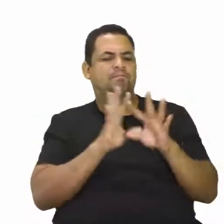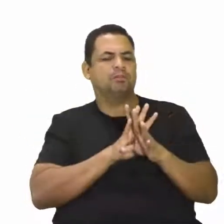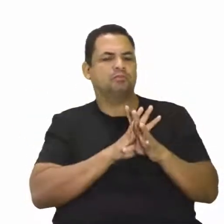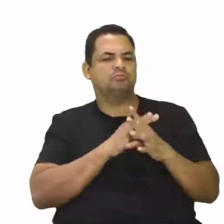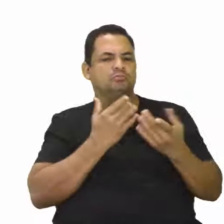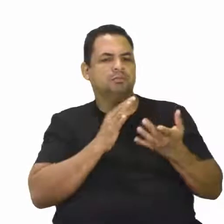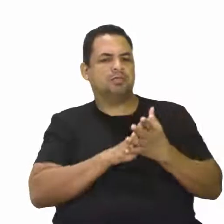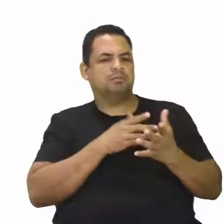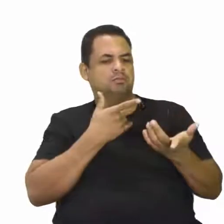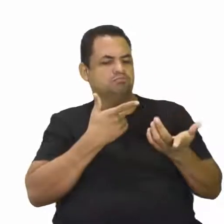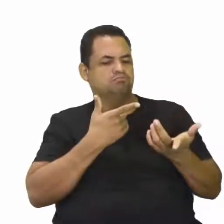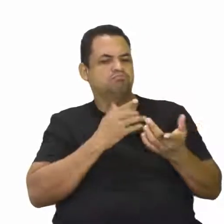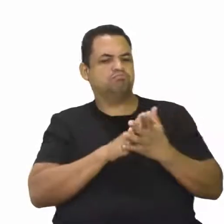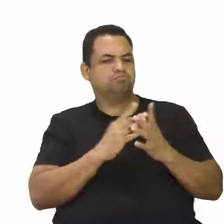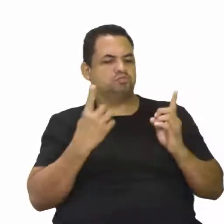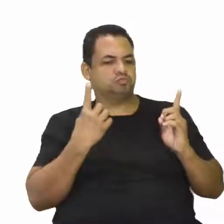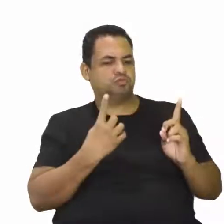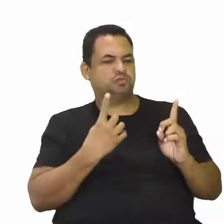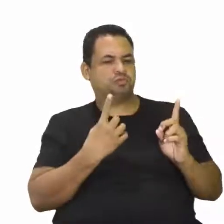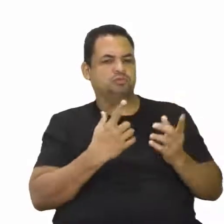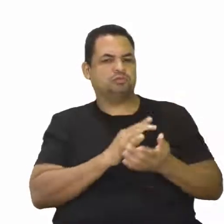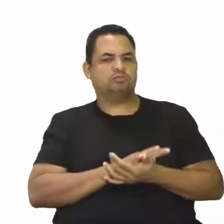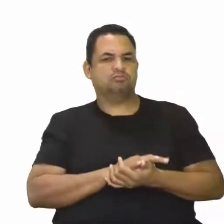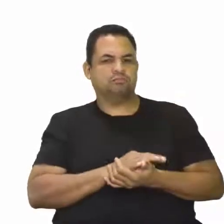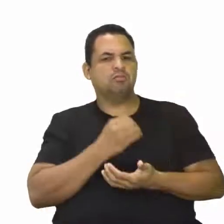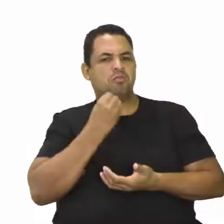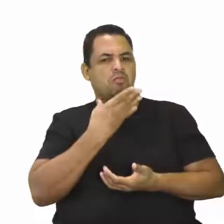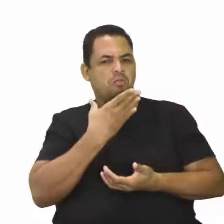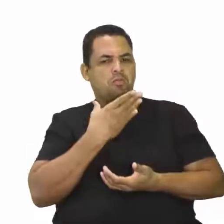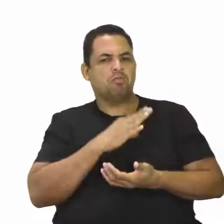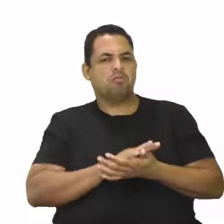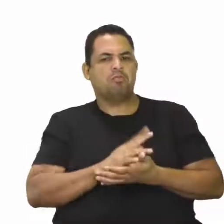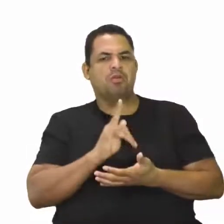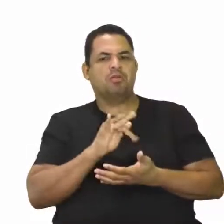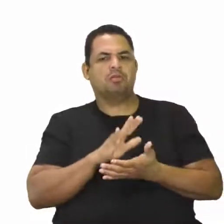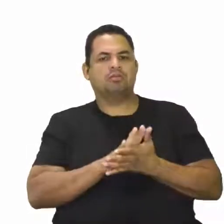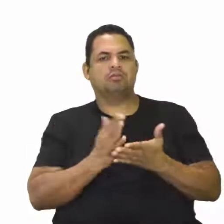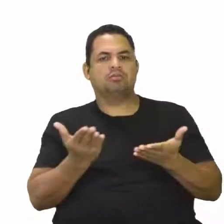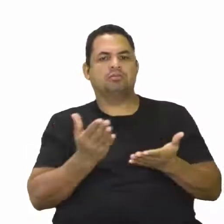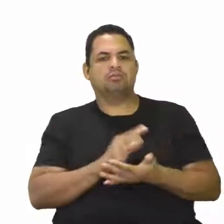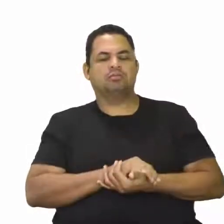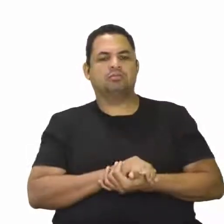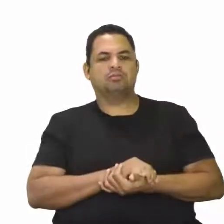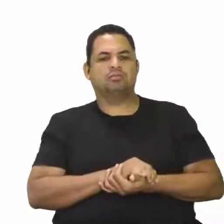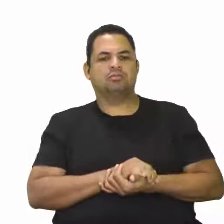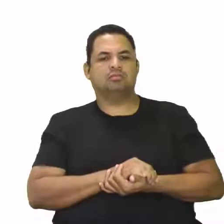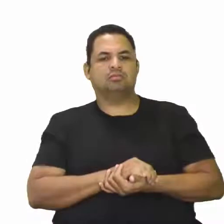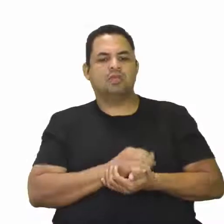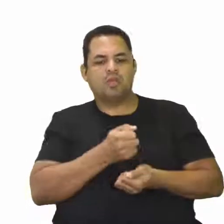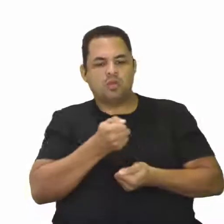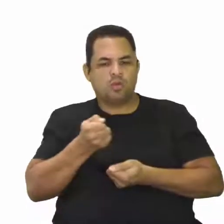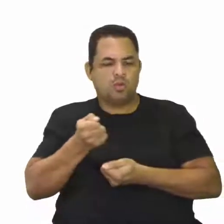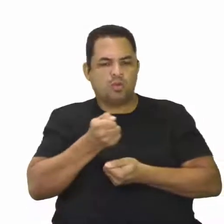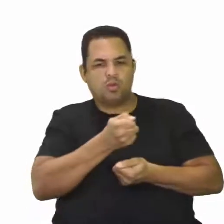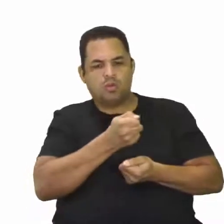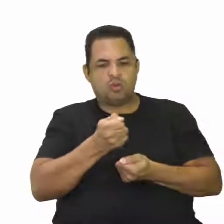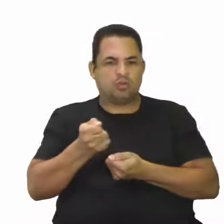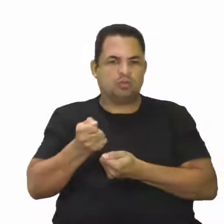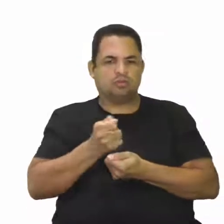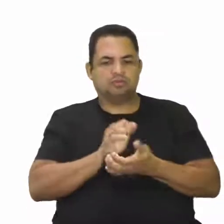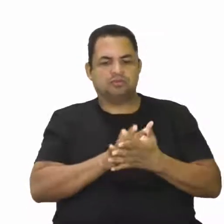duelo? Tudo bem, Pardo. Eu com o joystick e você com